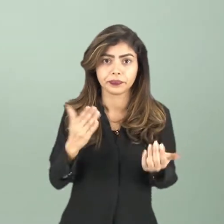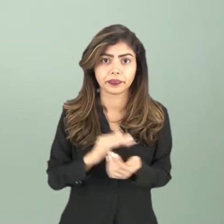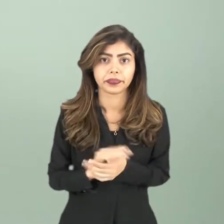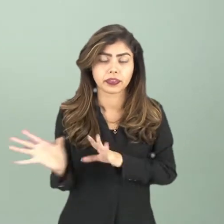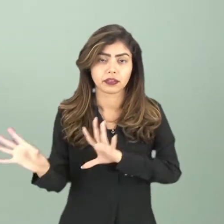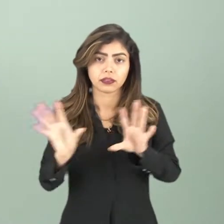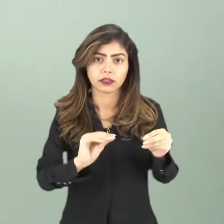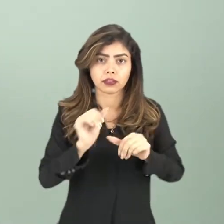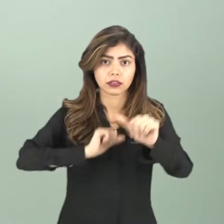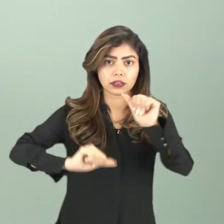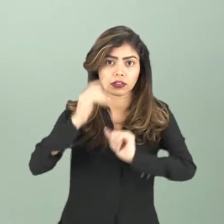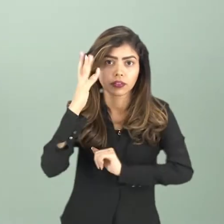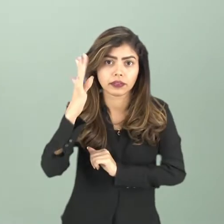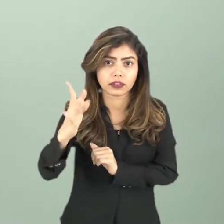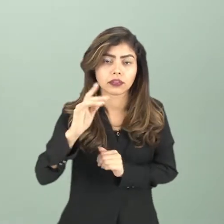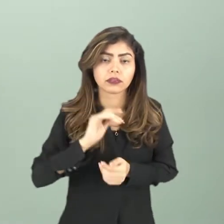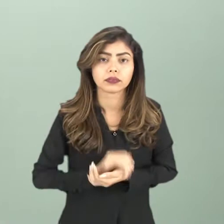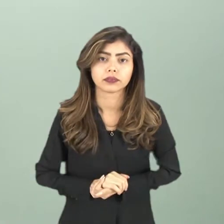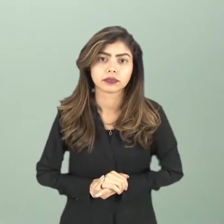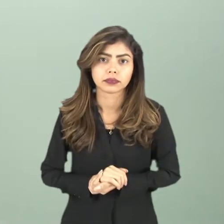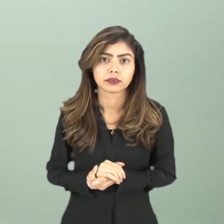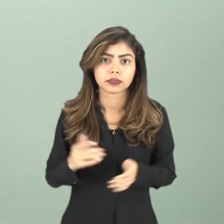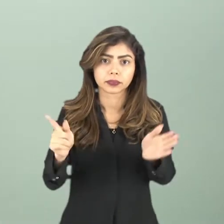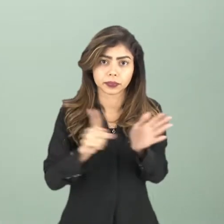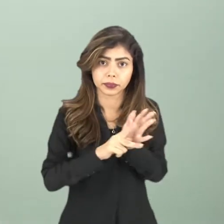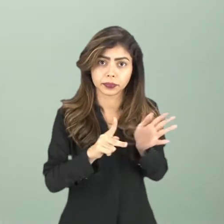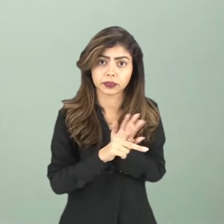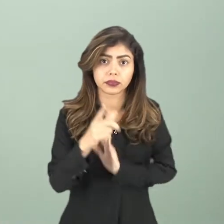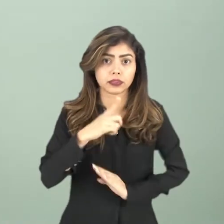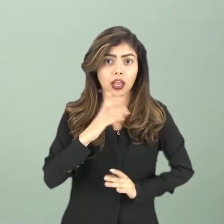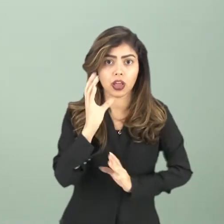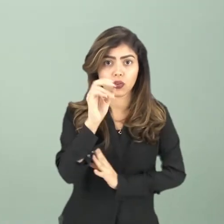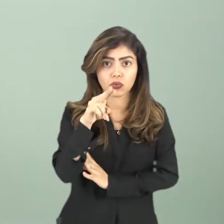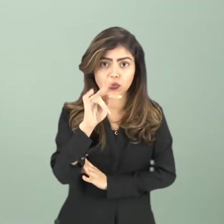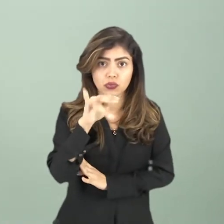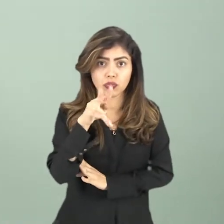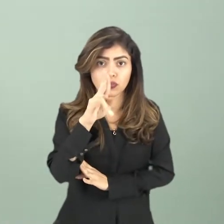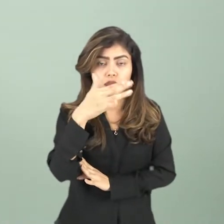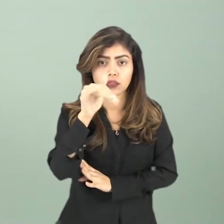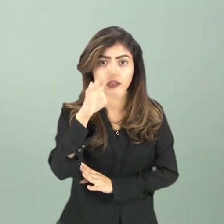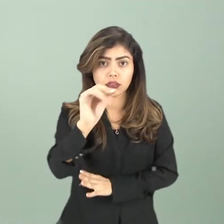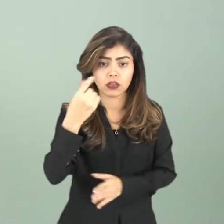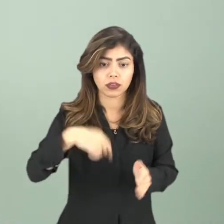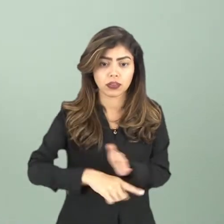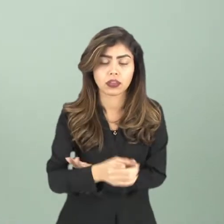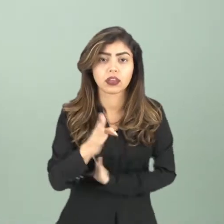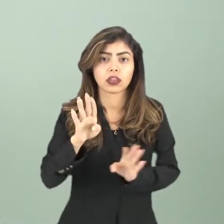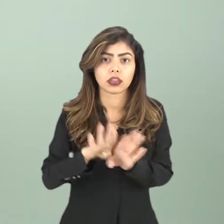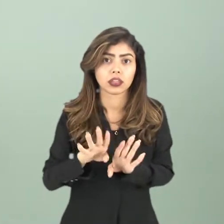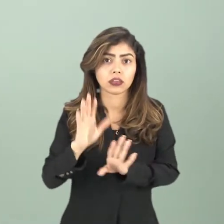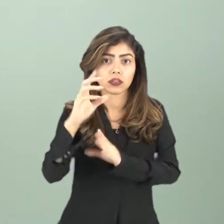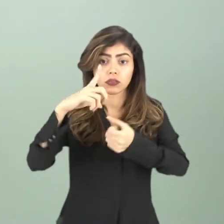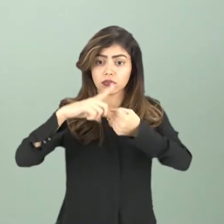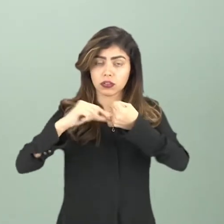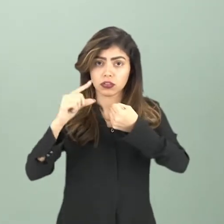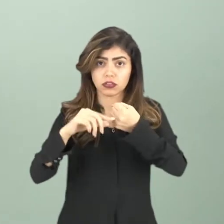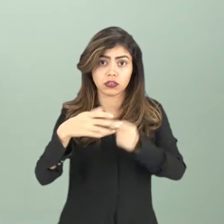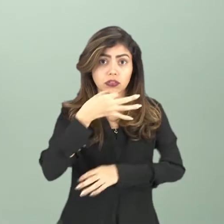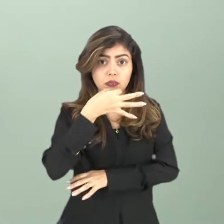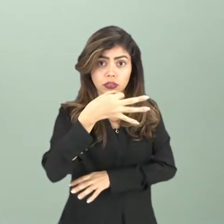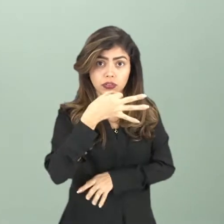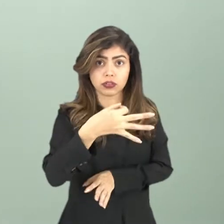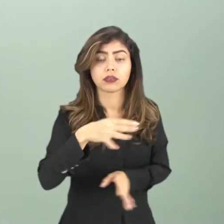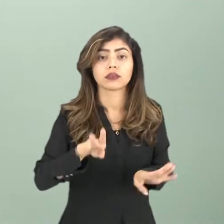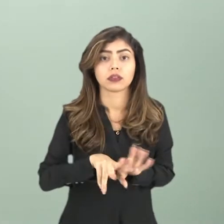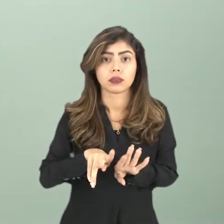ela é voltada para a reflexão do papel que as conjunções cumprem dentro do artigo de opinião ou do